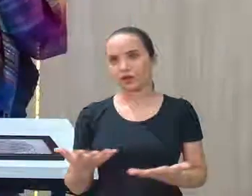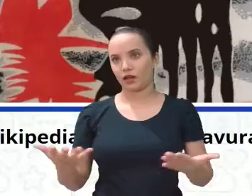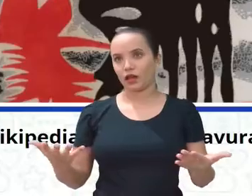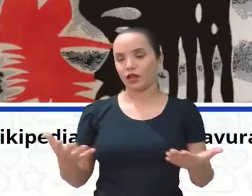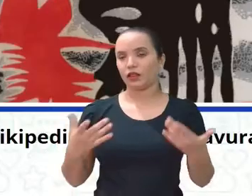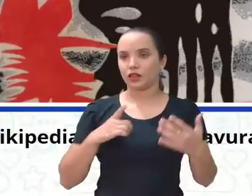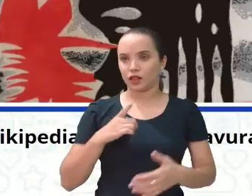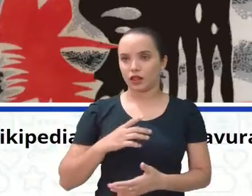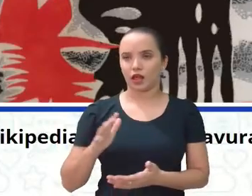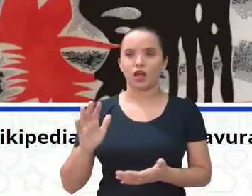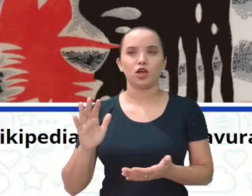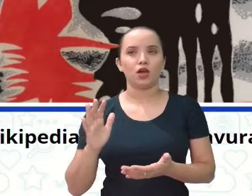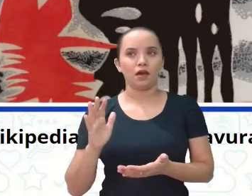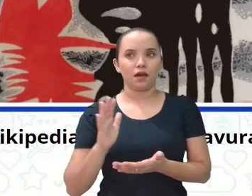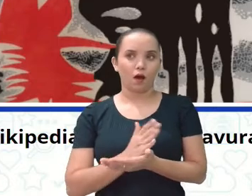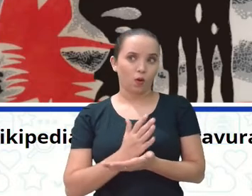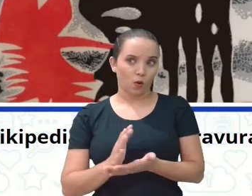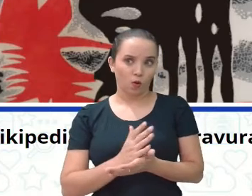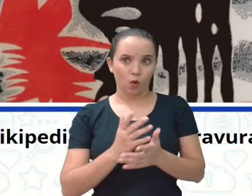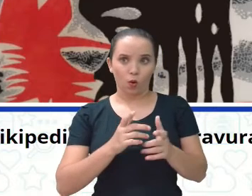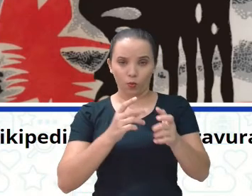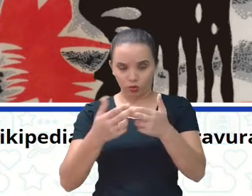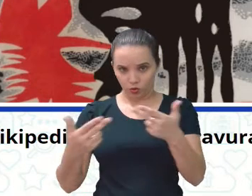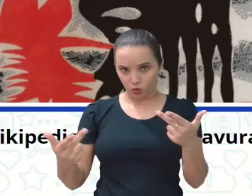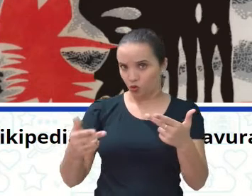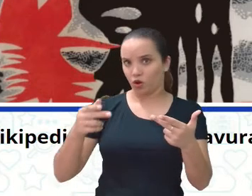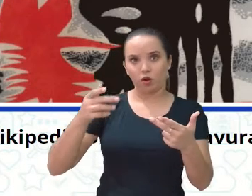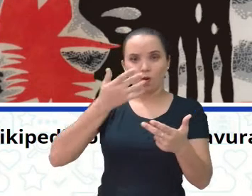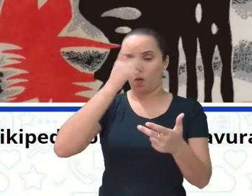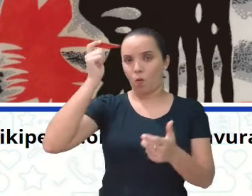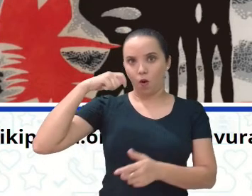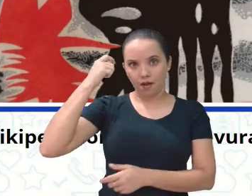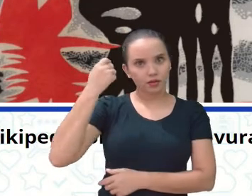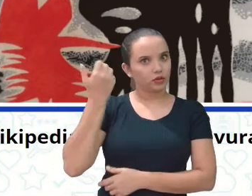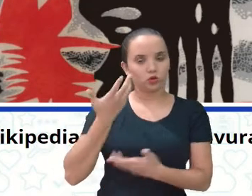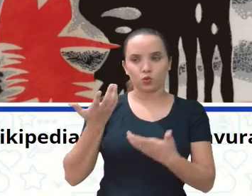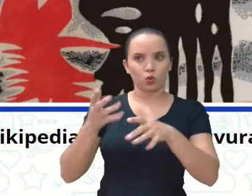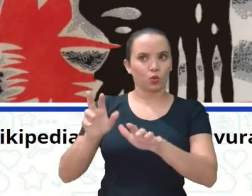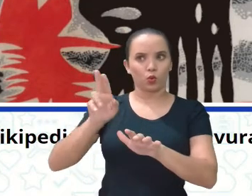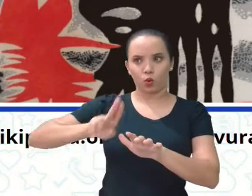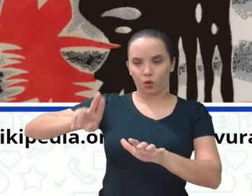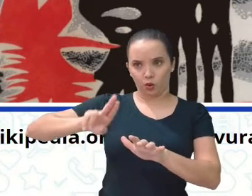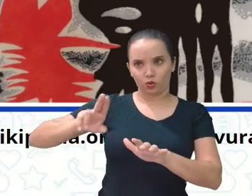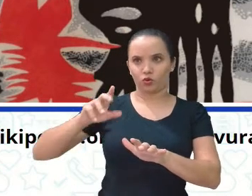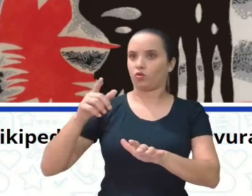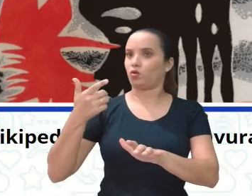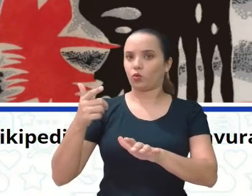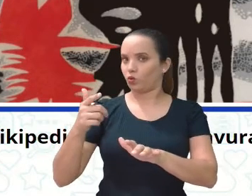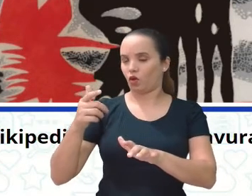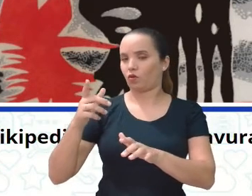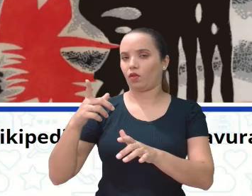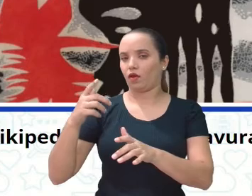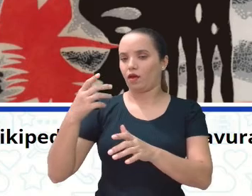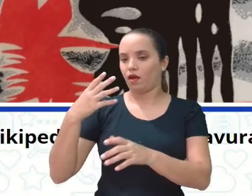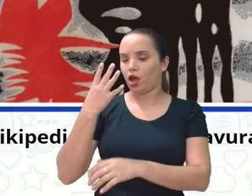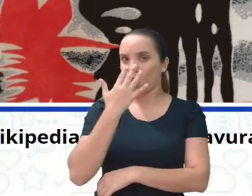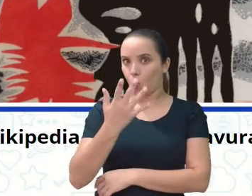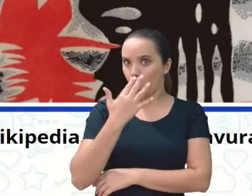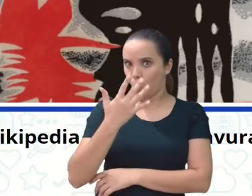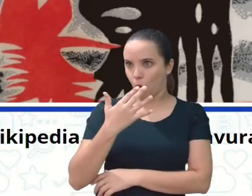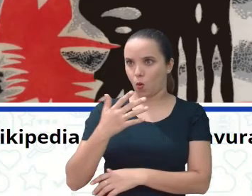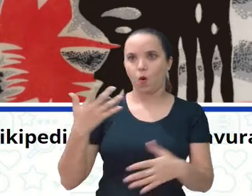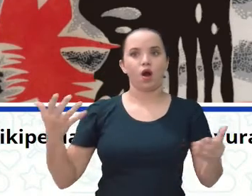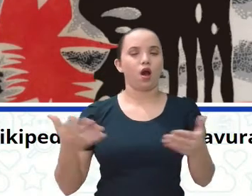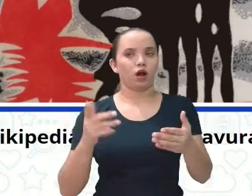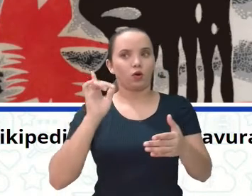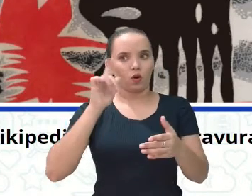As partes que ele não quer do entalhe, tá? Que tenham cor na gravura, isso a gente está falando agora,